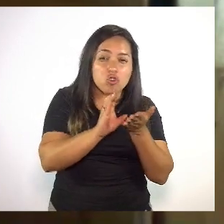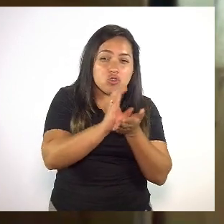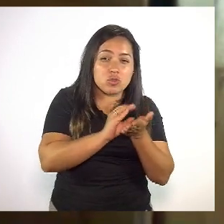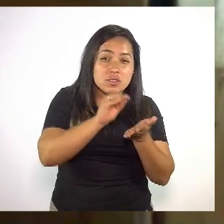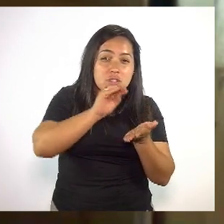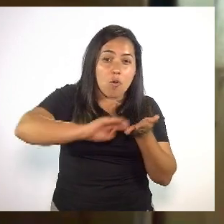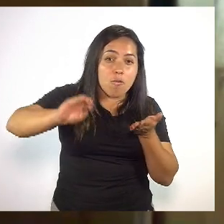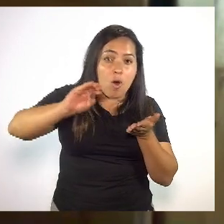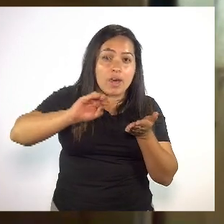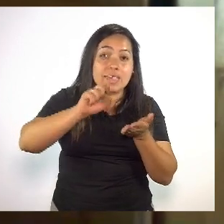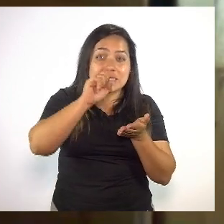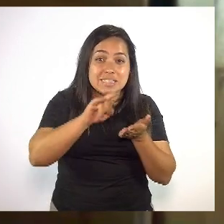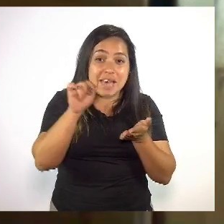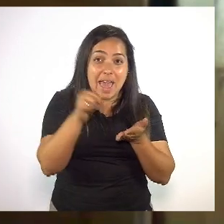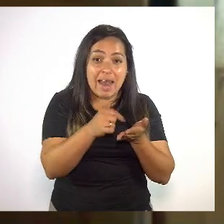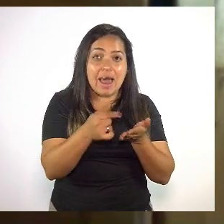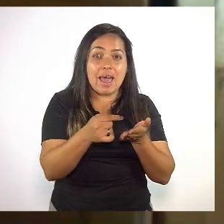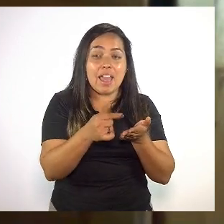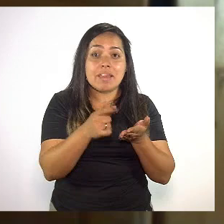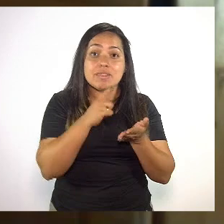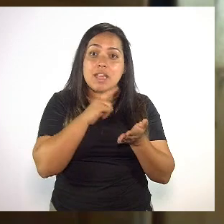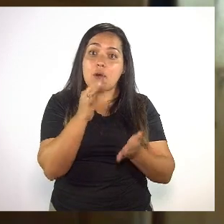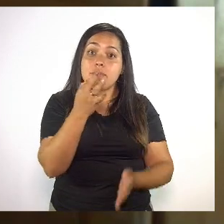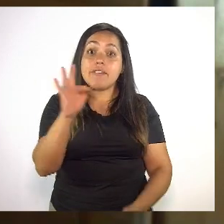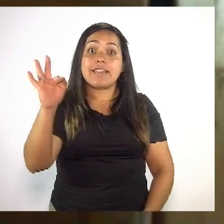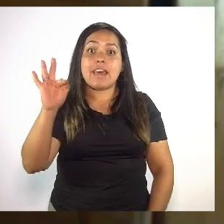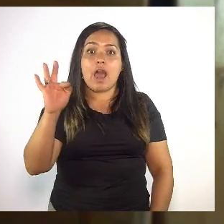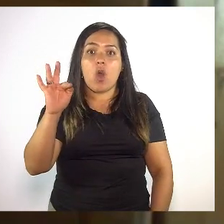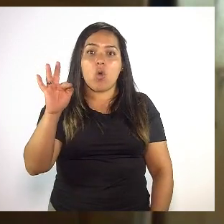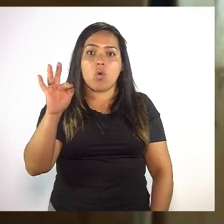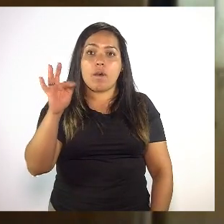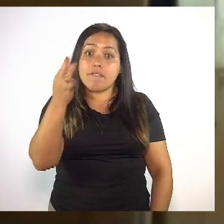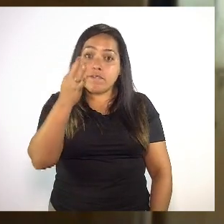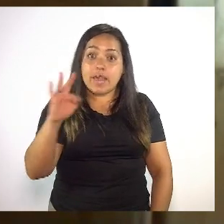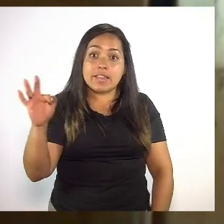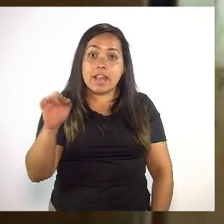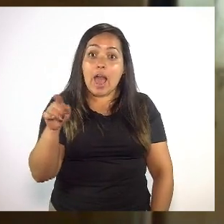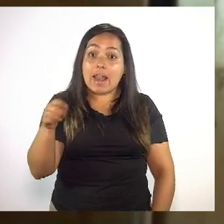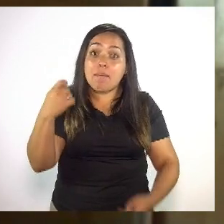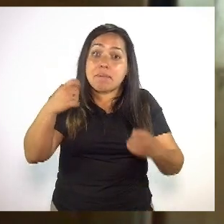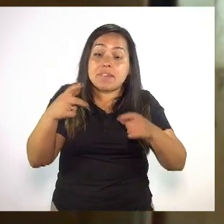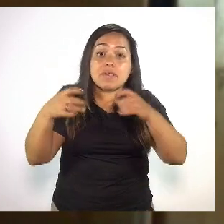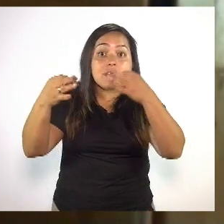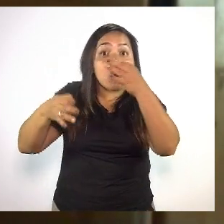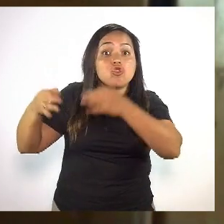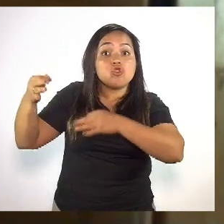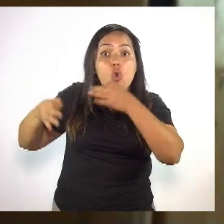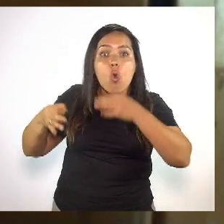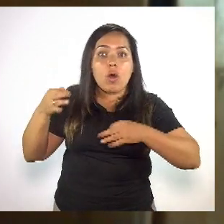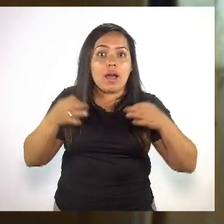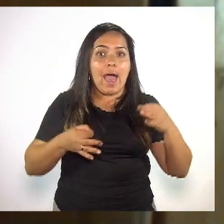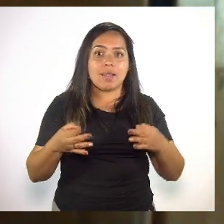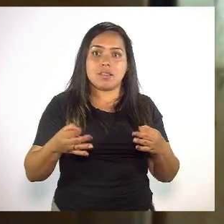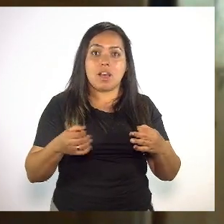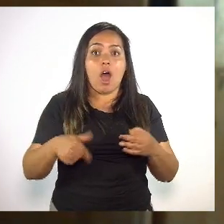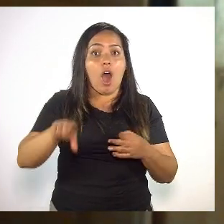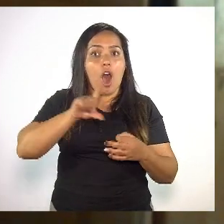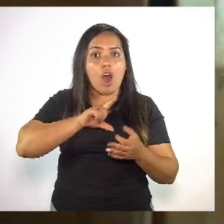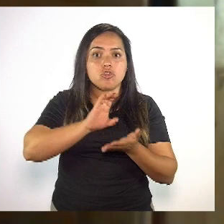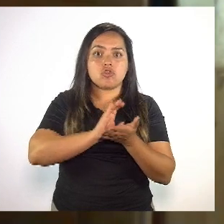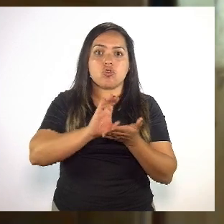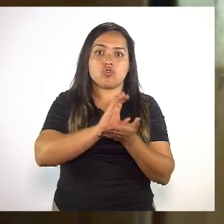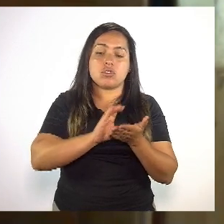como inconstitucional. E esta é uma lei federal. Enquanto ela não for julgada por inconstitucional, ela